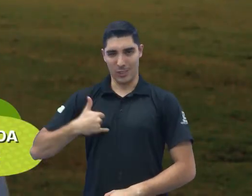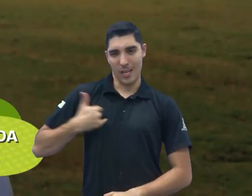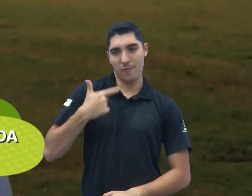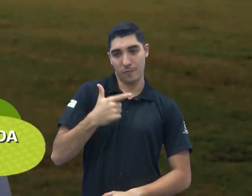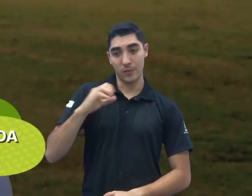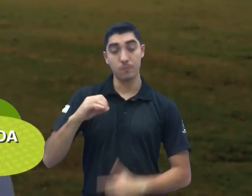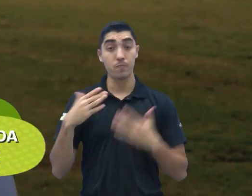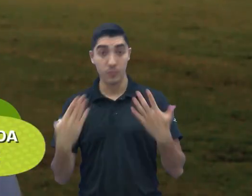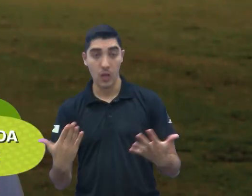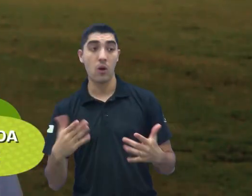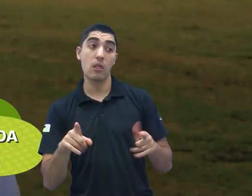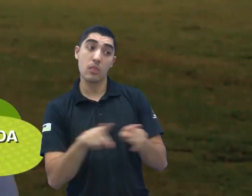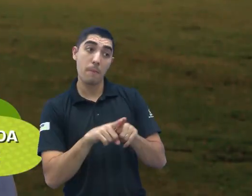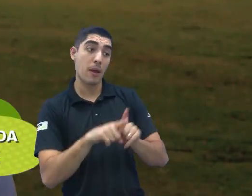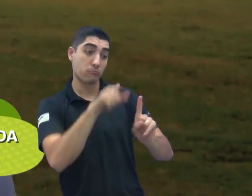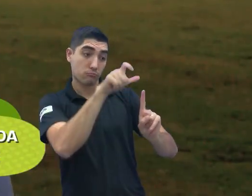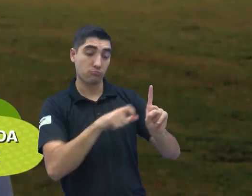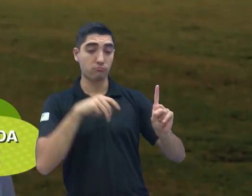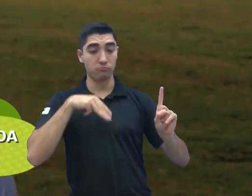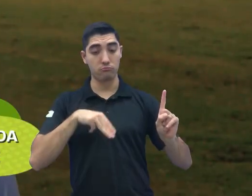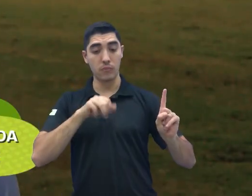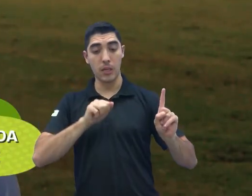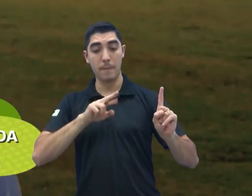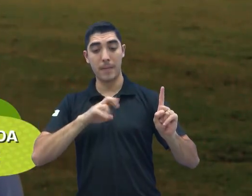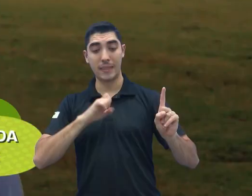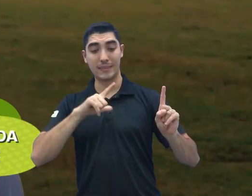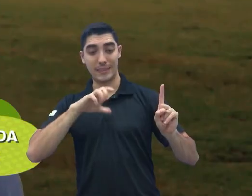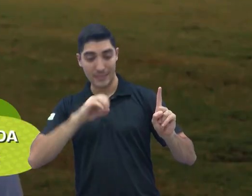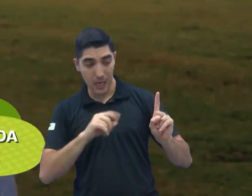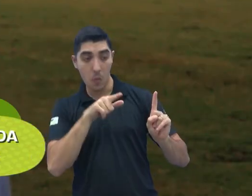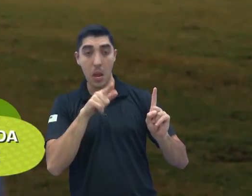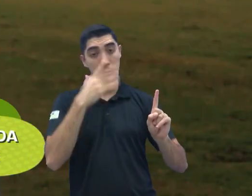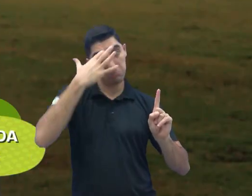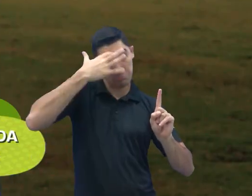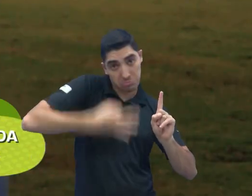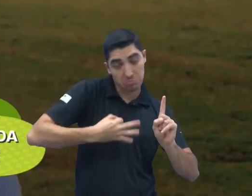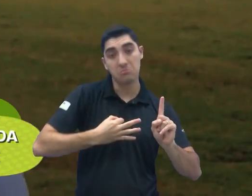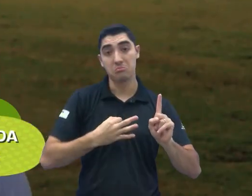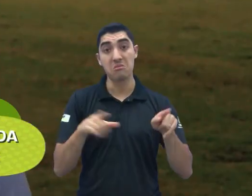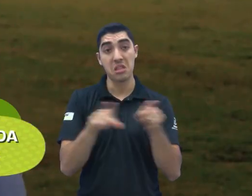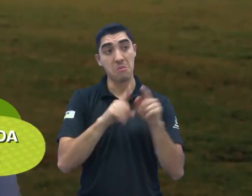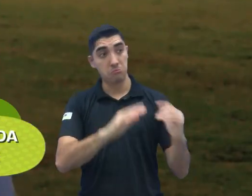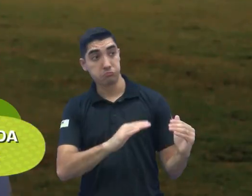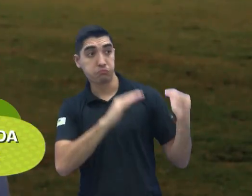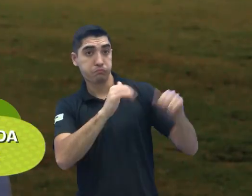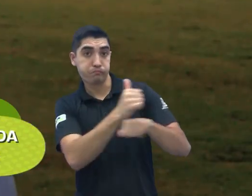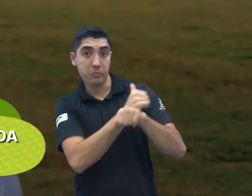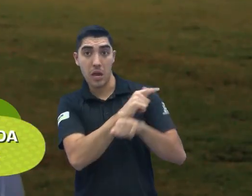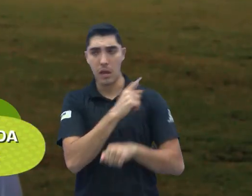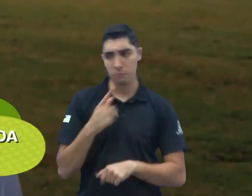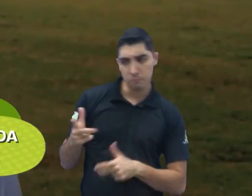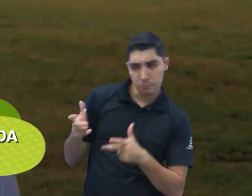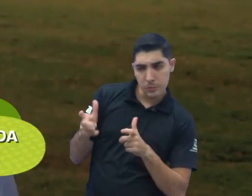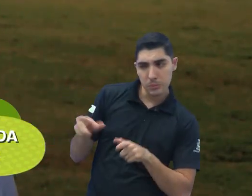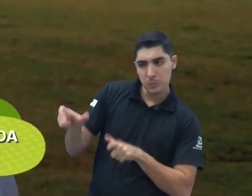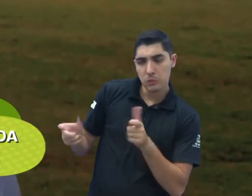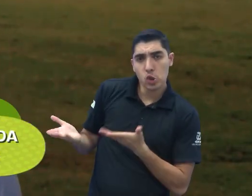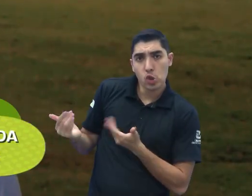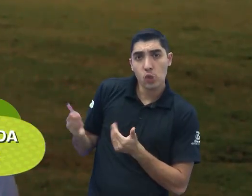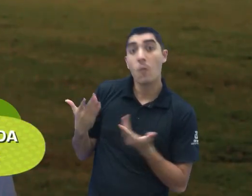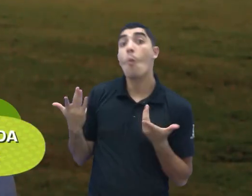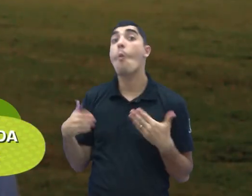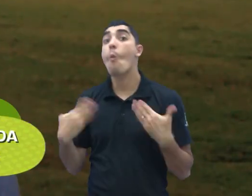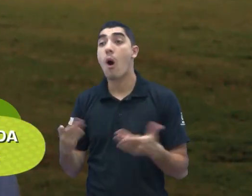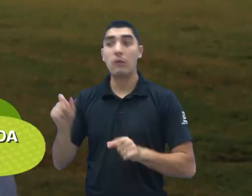Marcelo, optando pelos esses atletas que fizeram uma excelente campanha, né, na Copinha. Marcelo é muito inteligente, vai